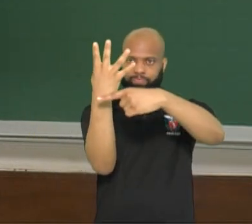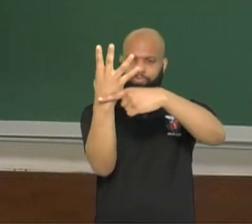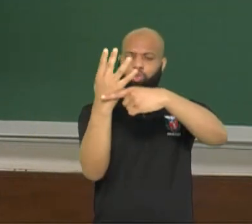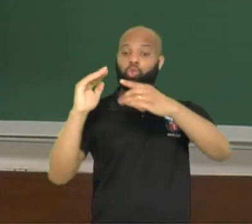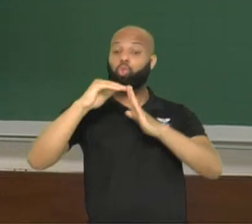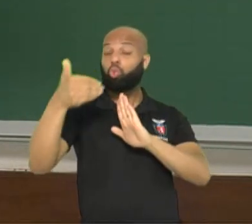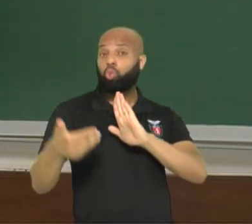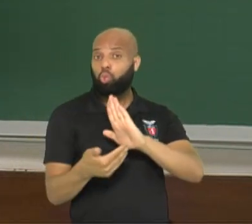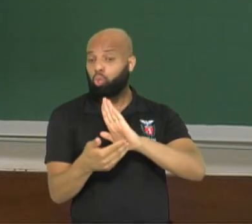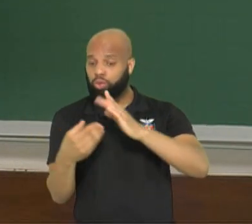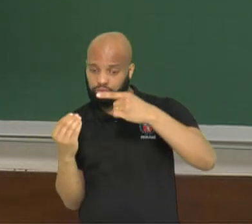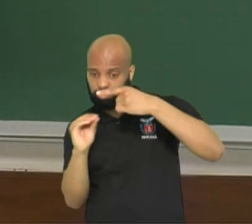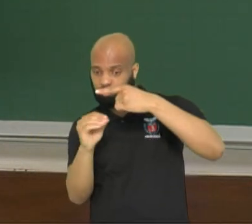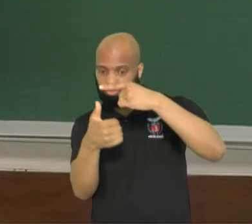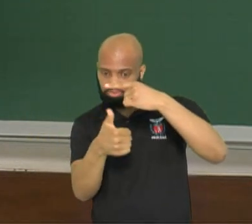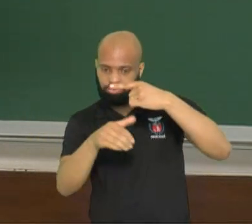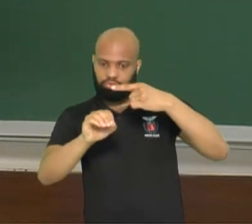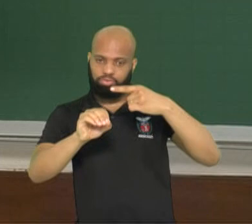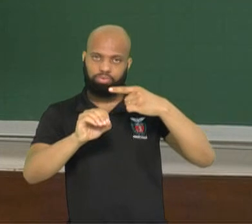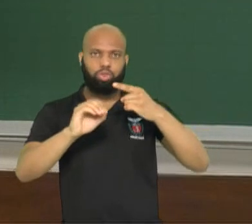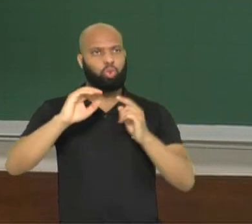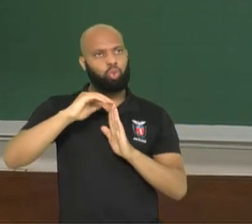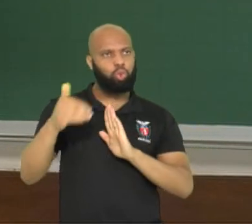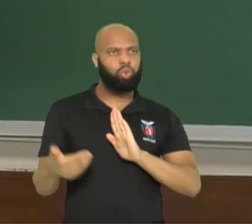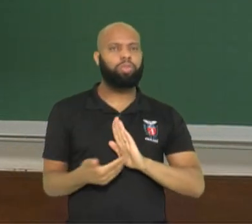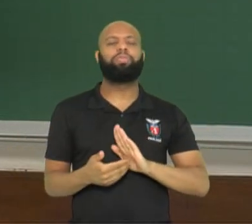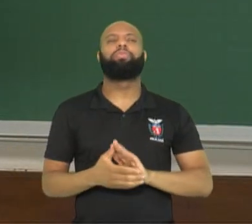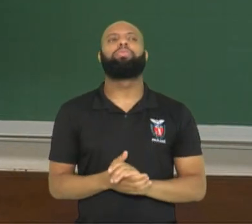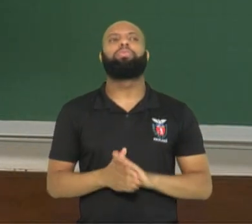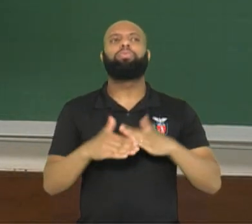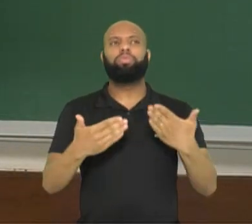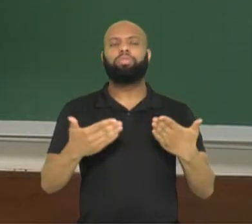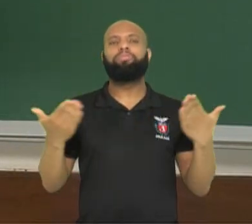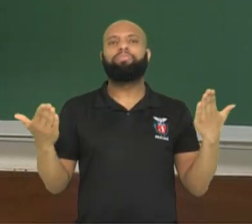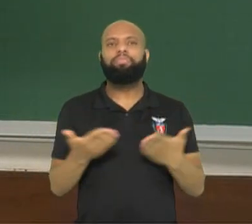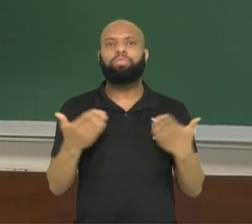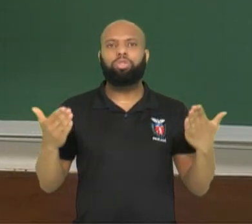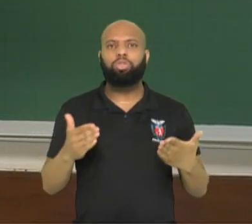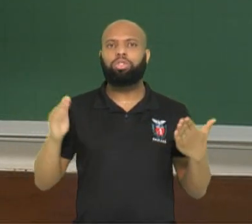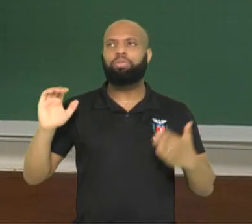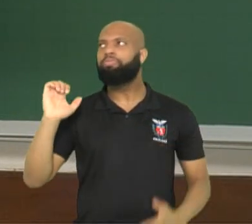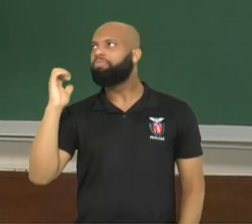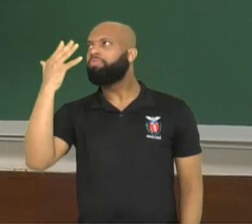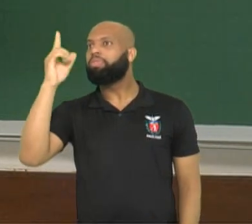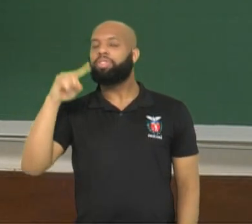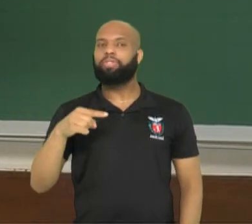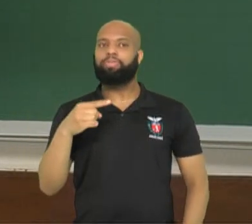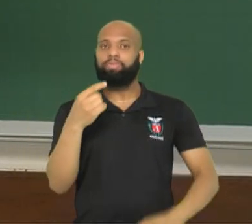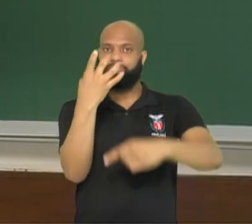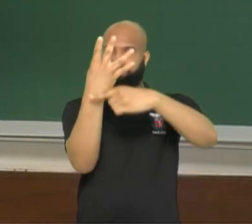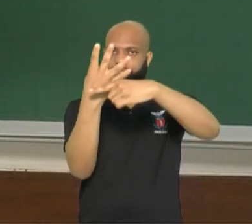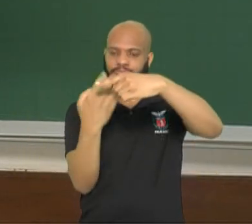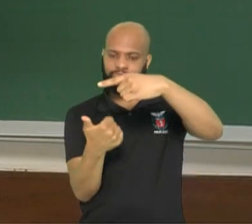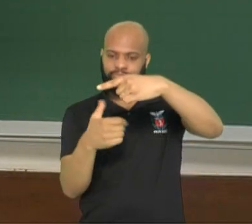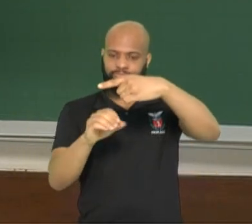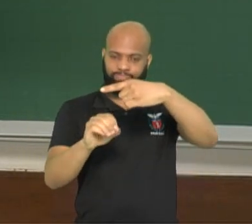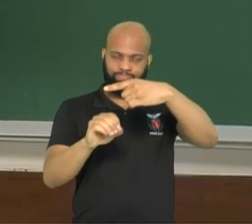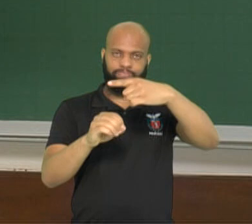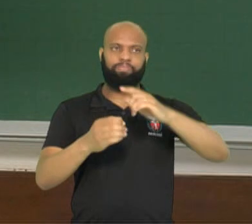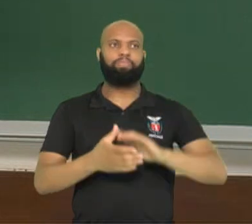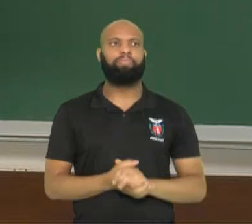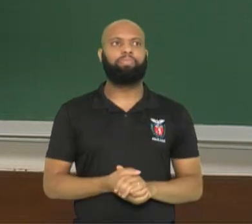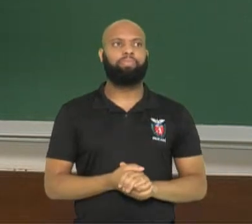para 10 possibilidades no total. Então, a probabilidade é 4 sobre 10, 4